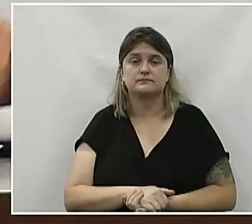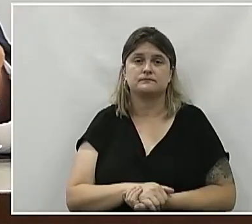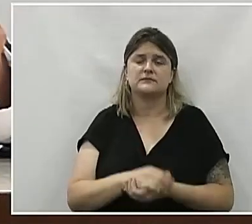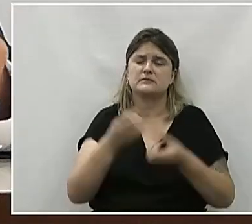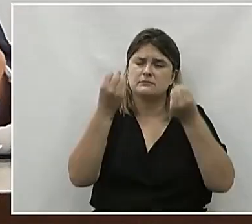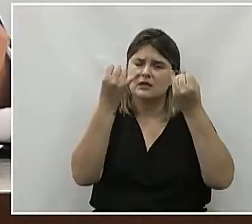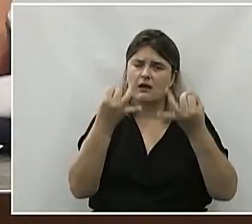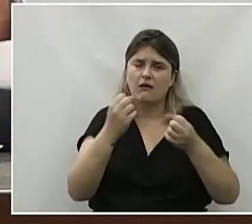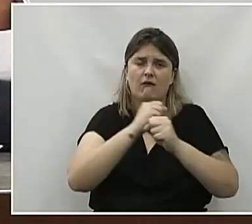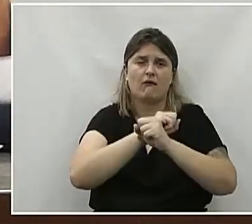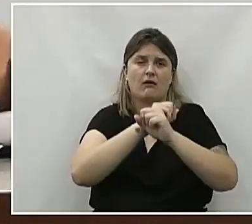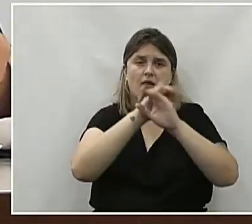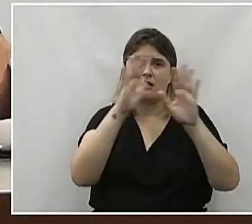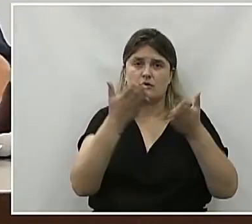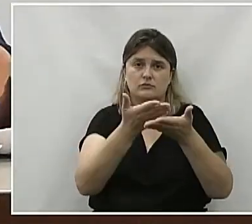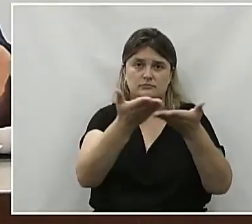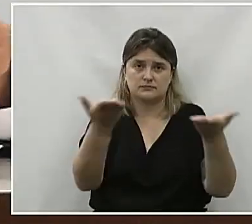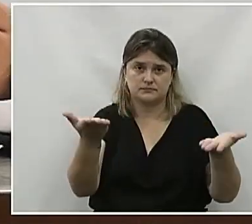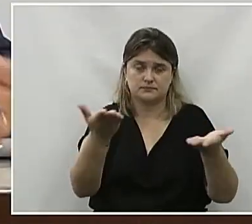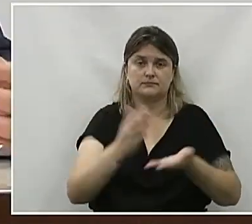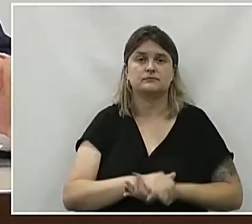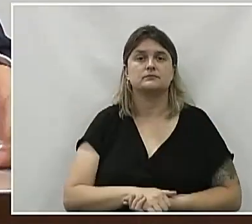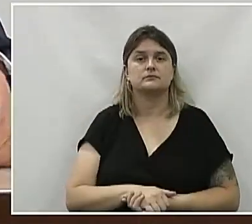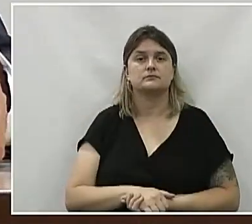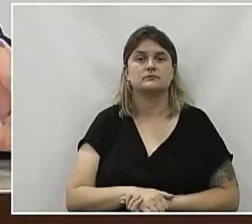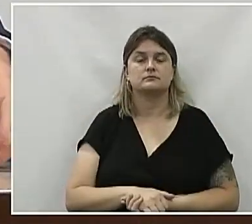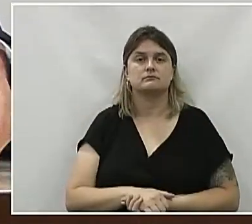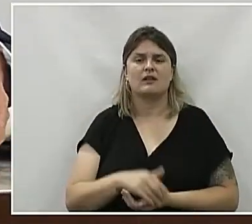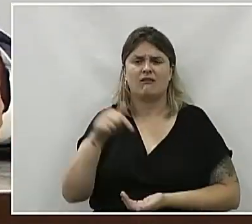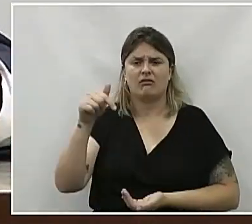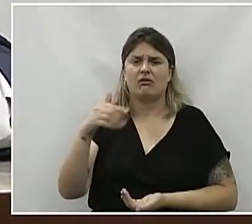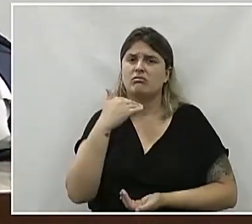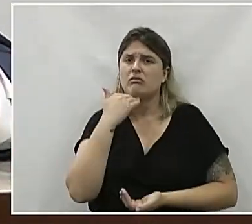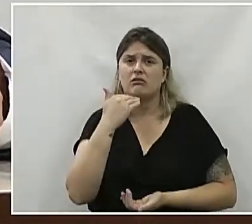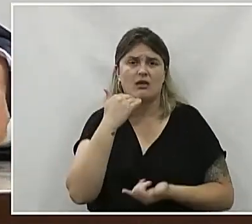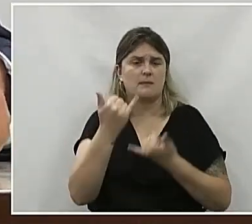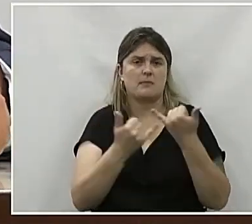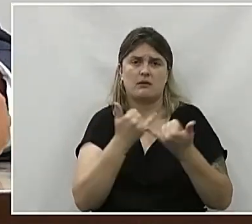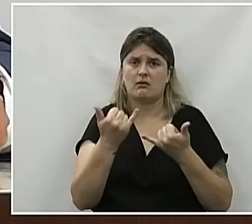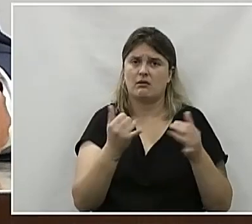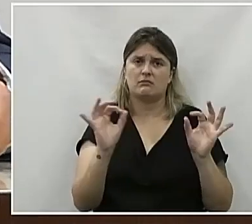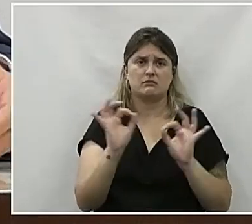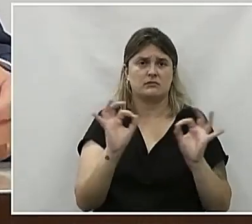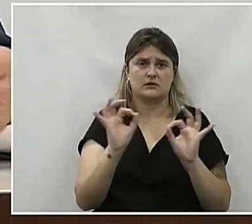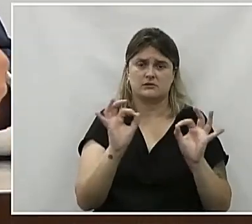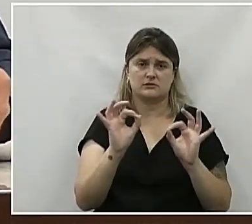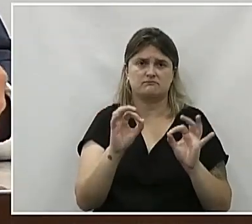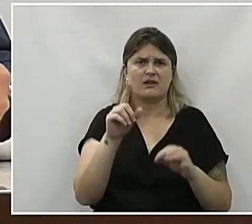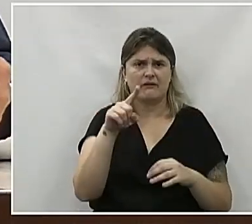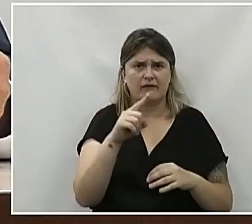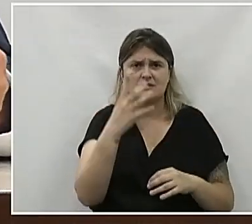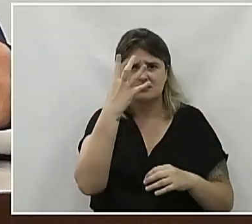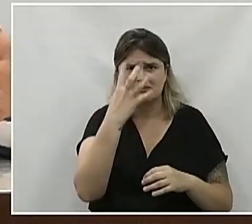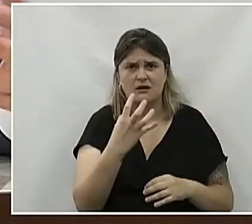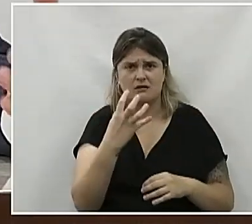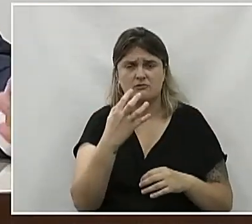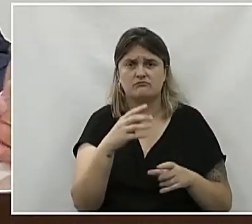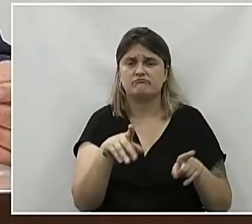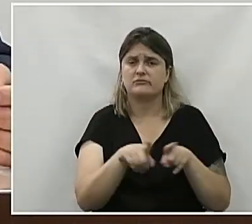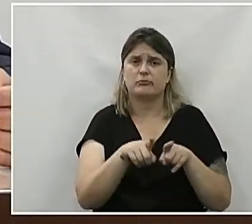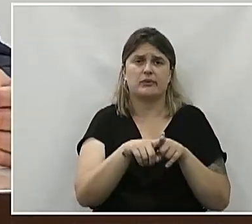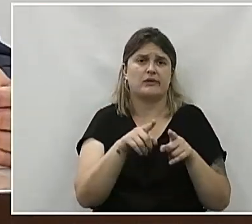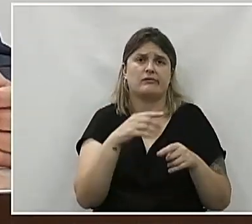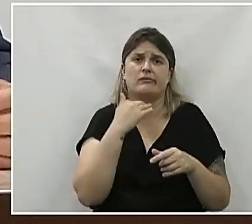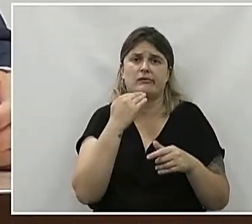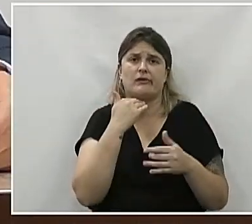deixar bem claro para todas as pessoas aqui ninguém tá brincando eh com algo tão sério e ninguém tá